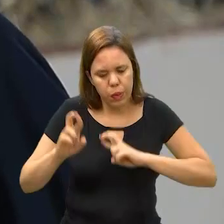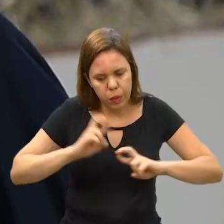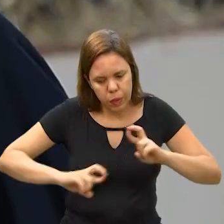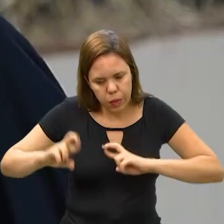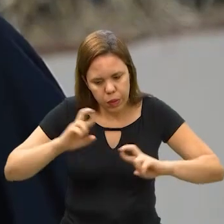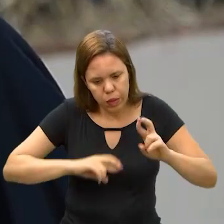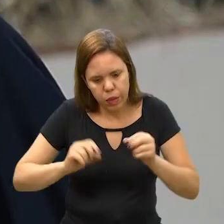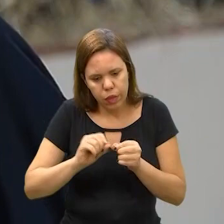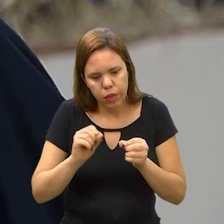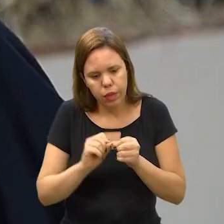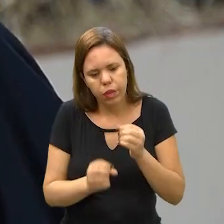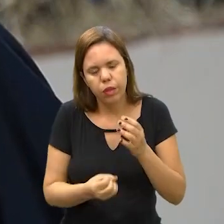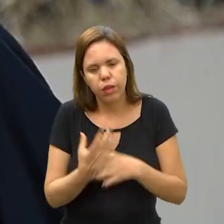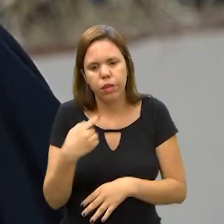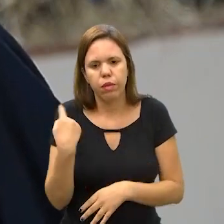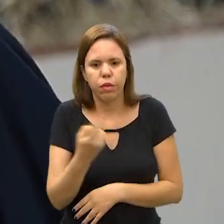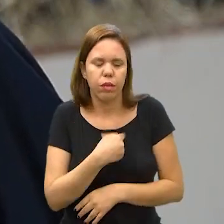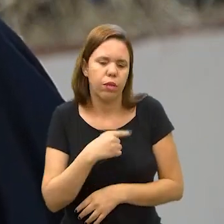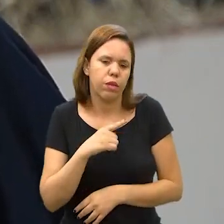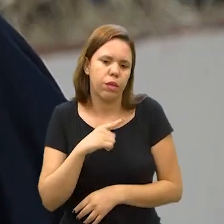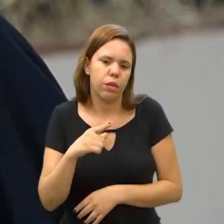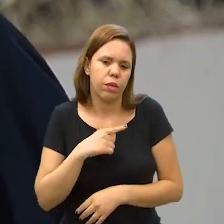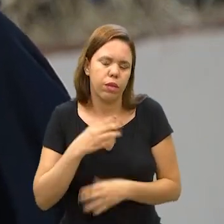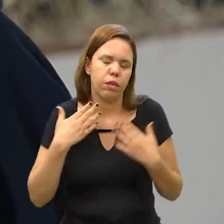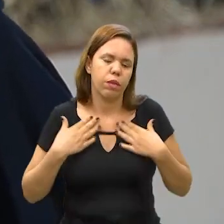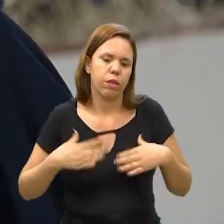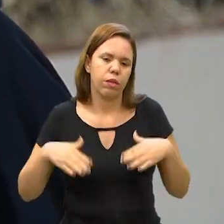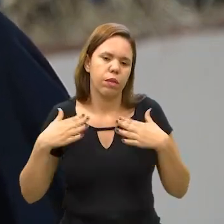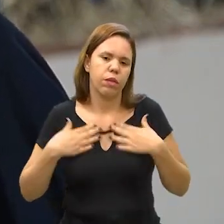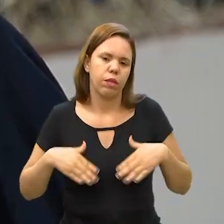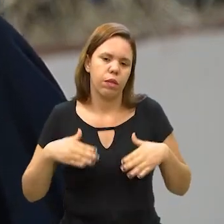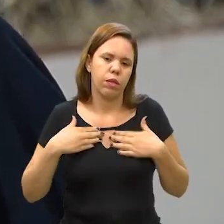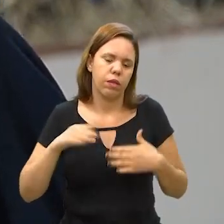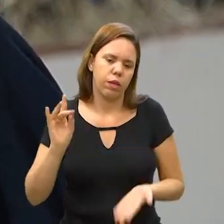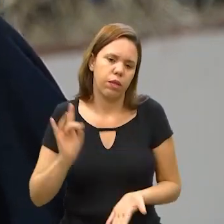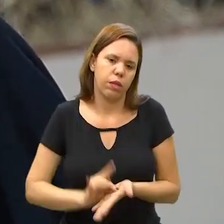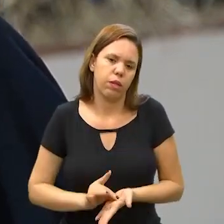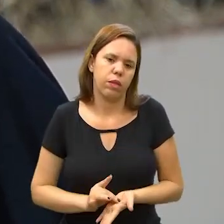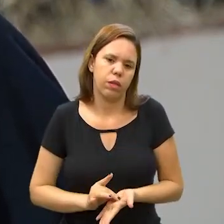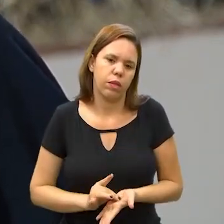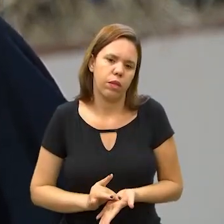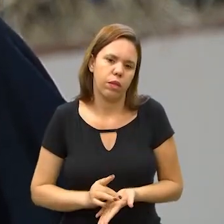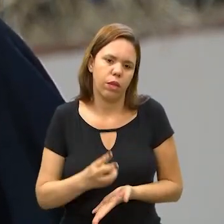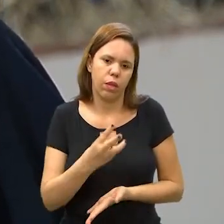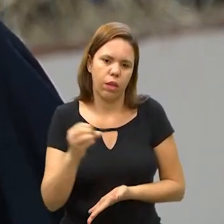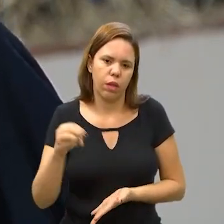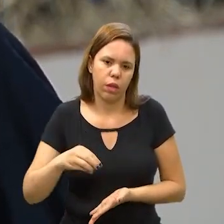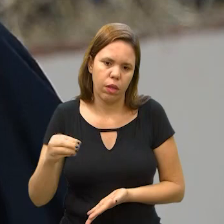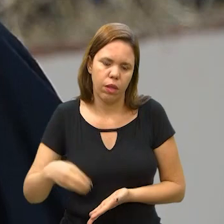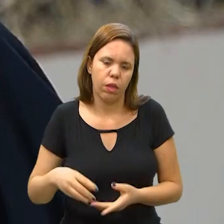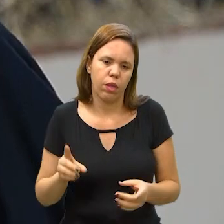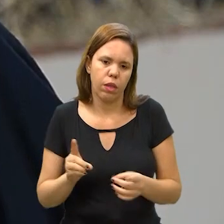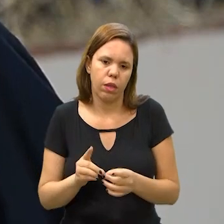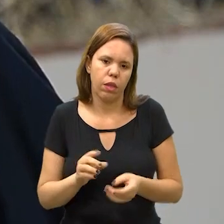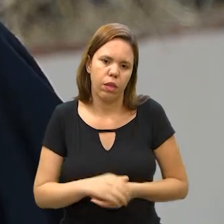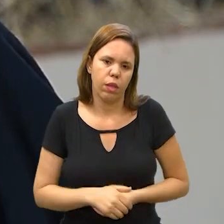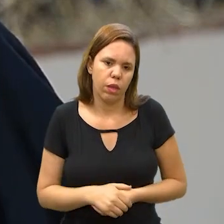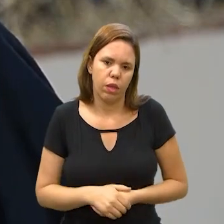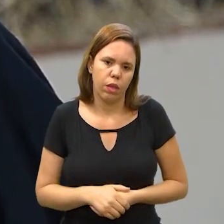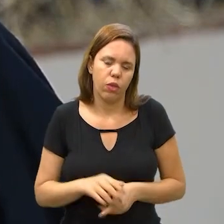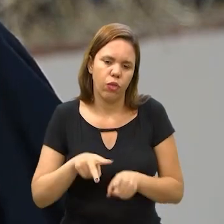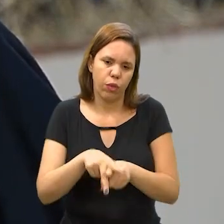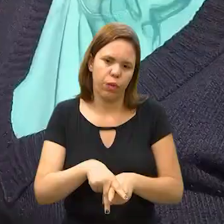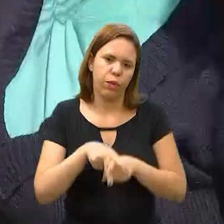exames feitos, para que a gente tenha tranquilidade de realizar os 30 minutos de atendimento